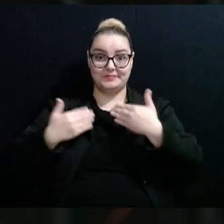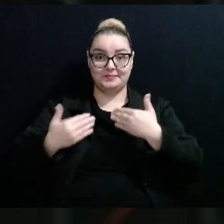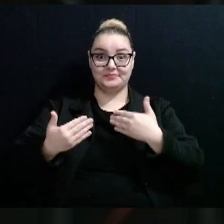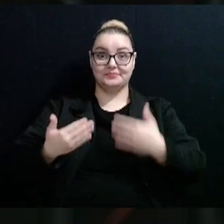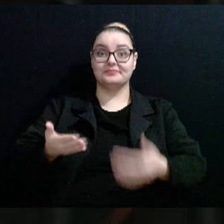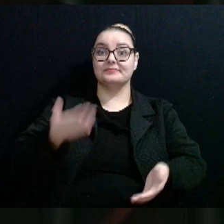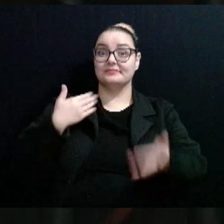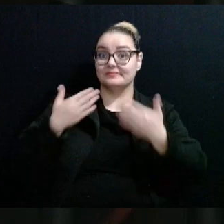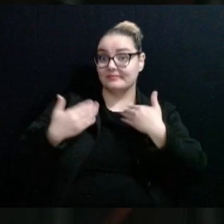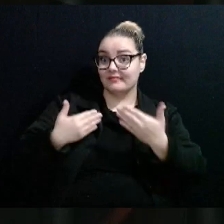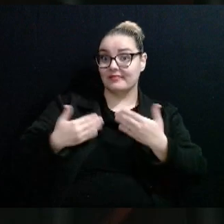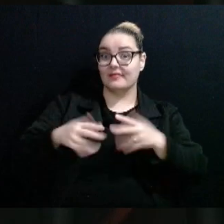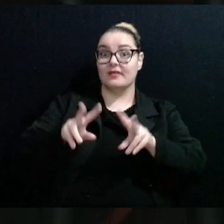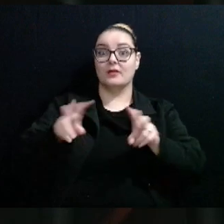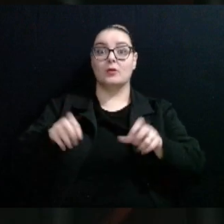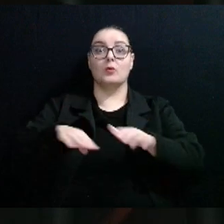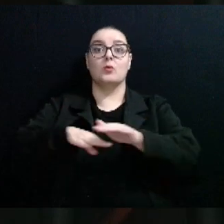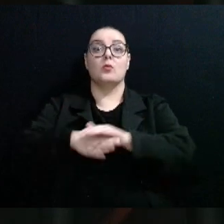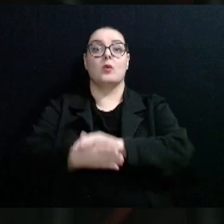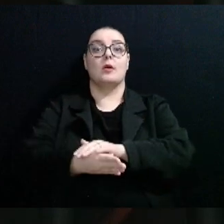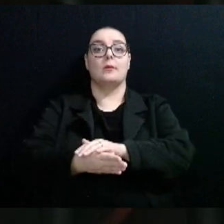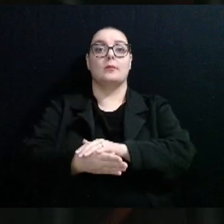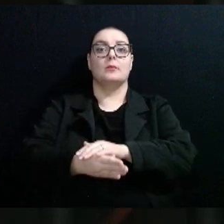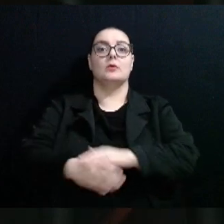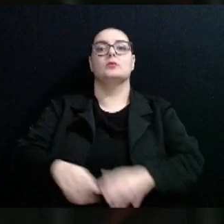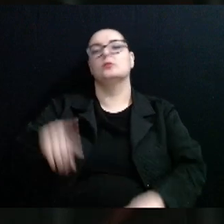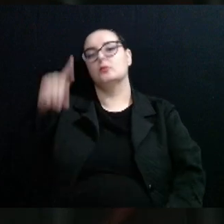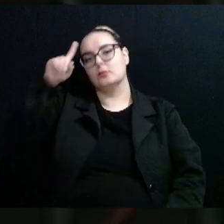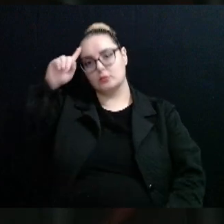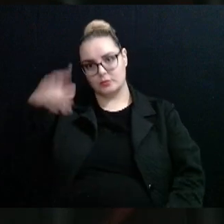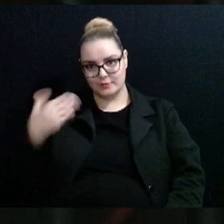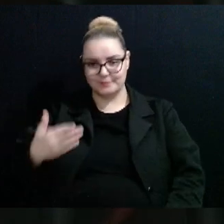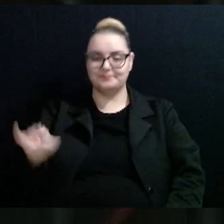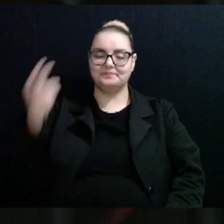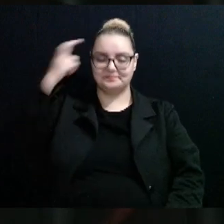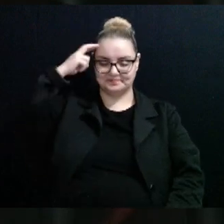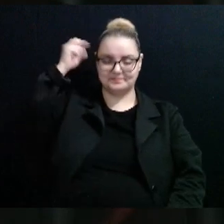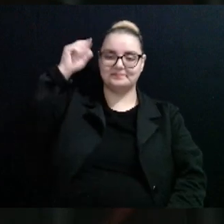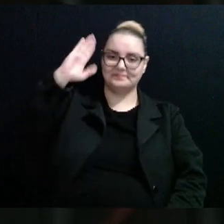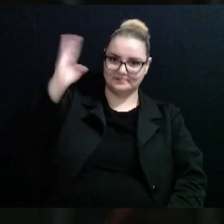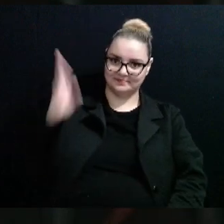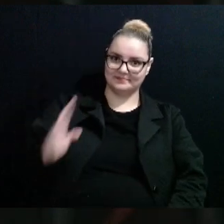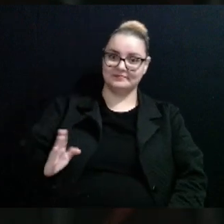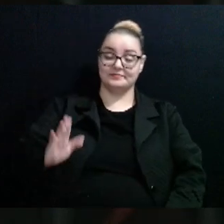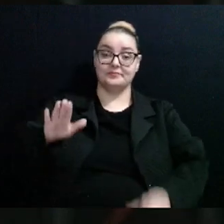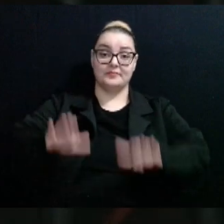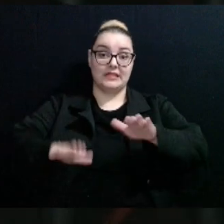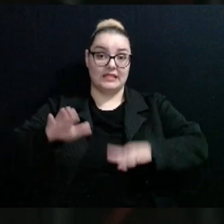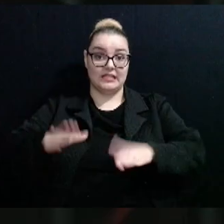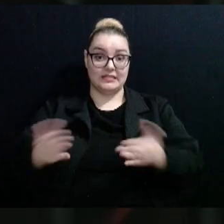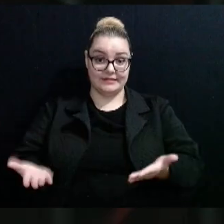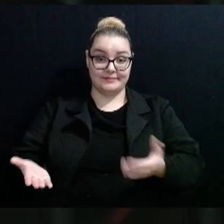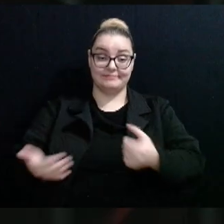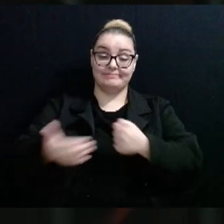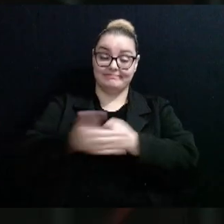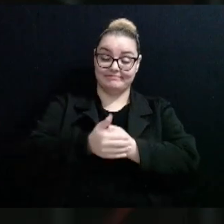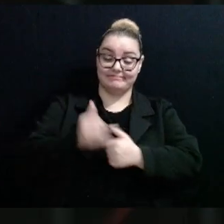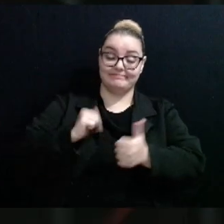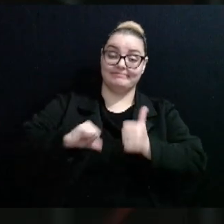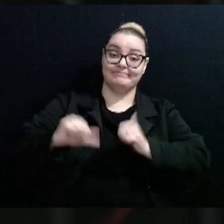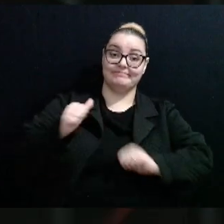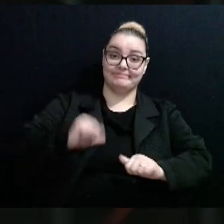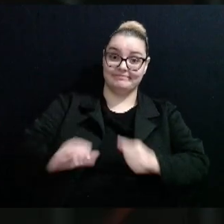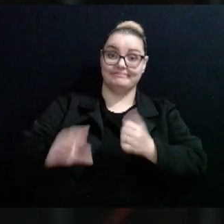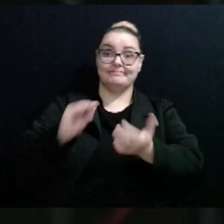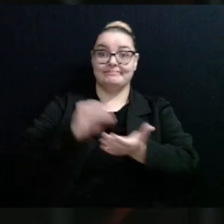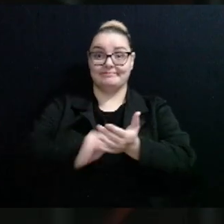um hábito muito presente na cultura brasileira, mas que muitas vezes esconde ansiedade, insegurança